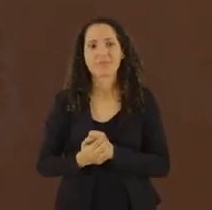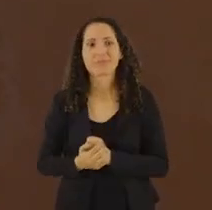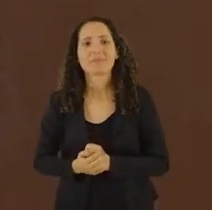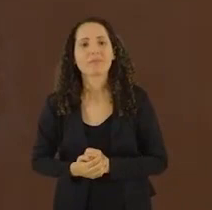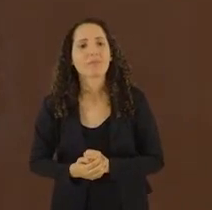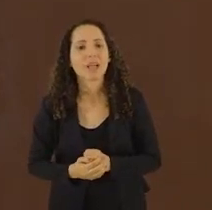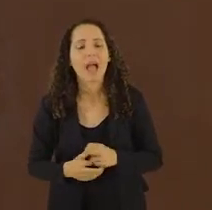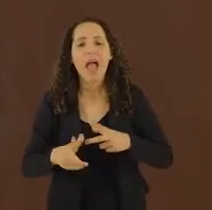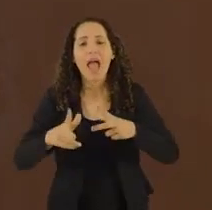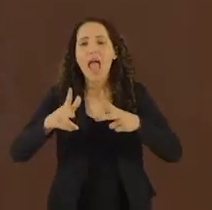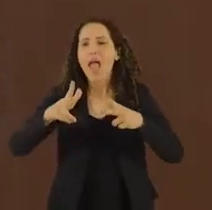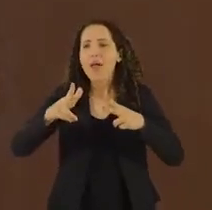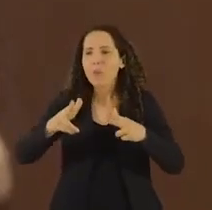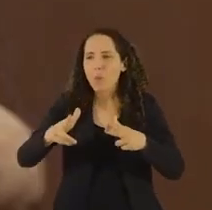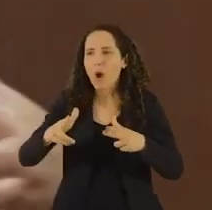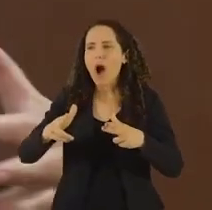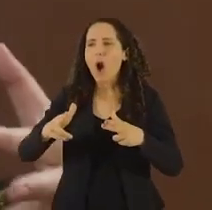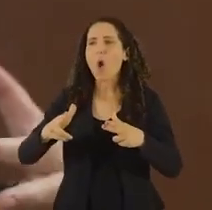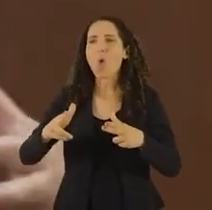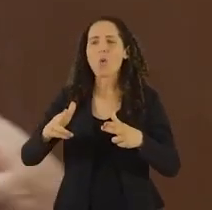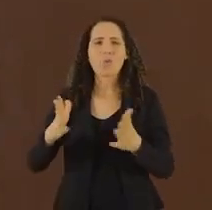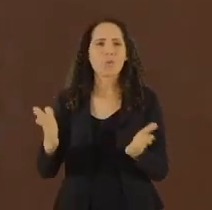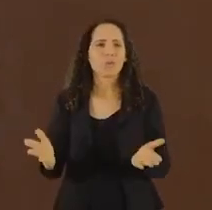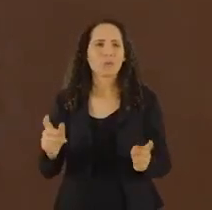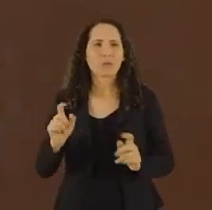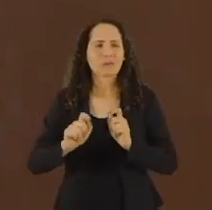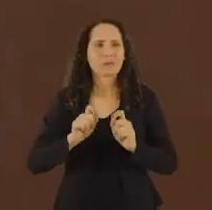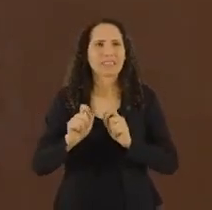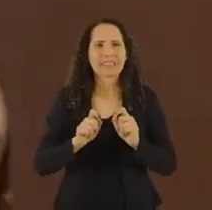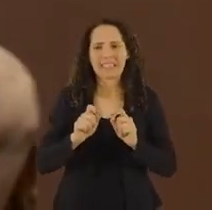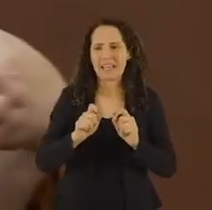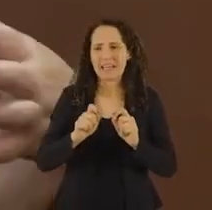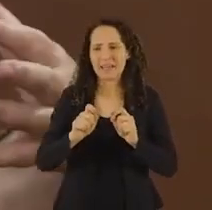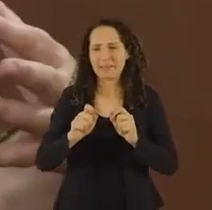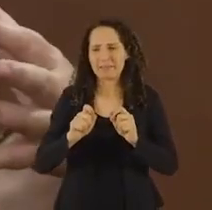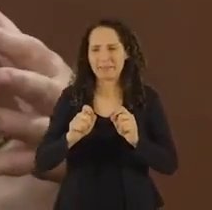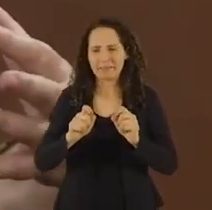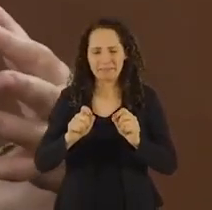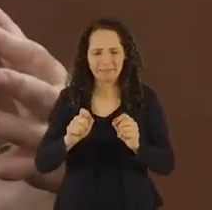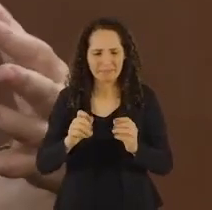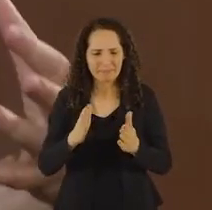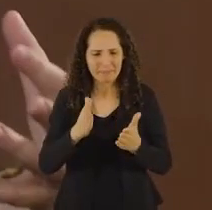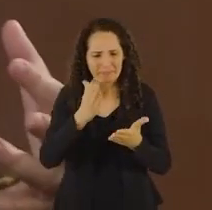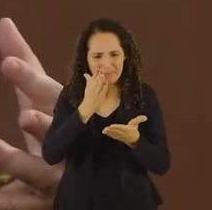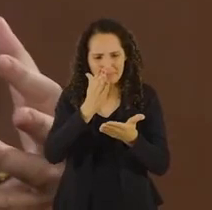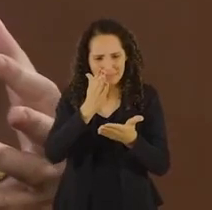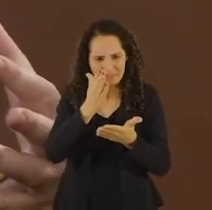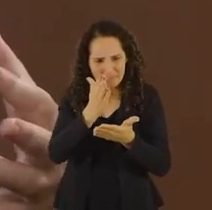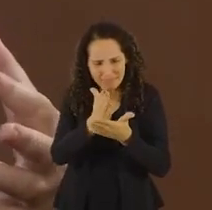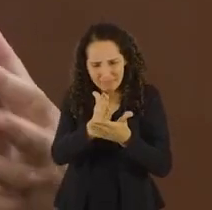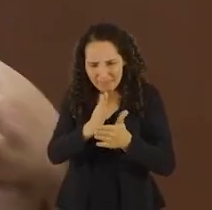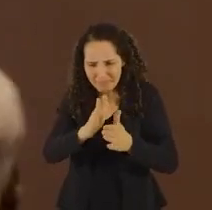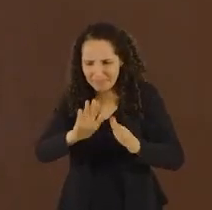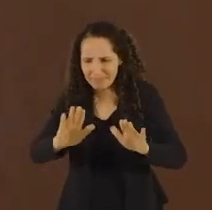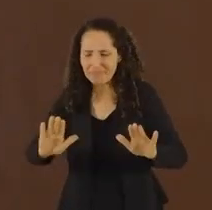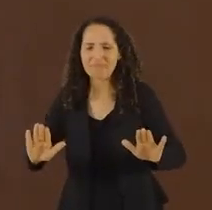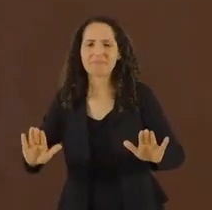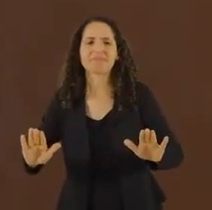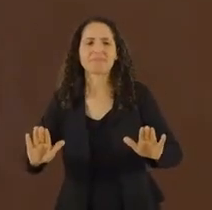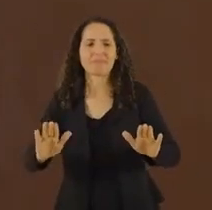fissura no nosso modo de viver uma ruptura na nossa zona de conforto